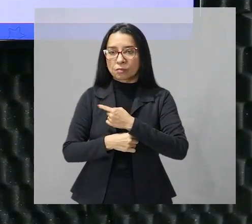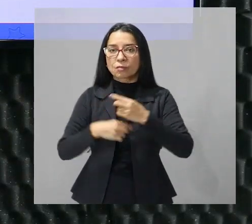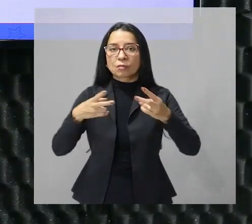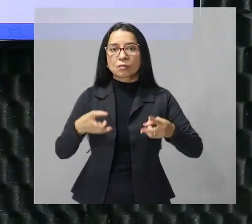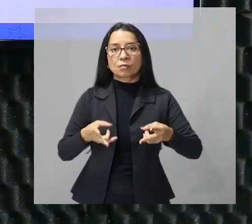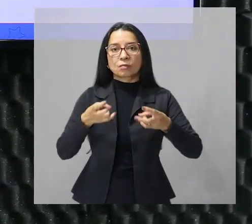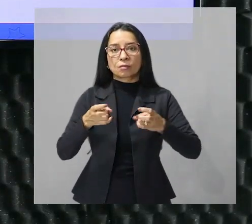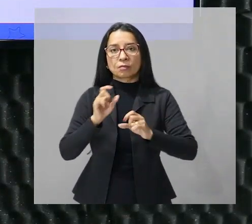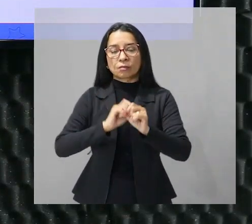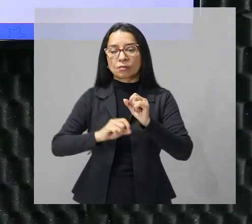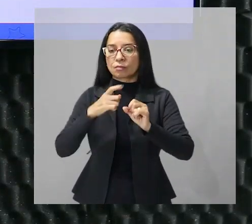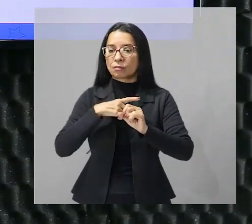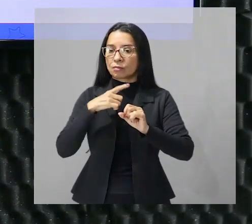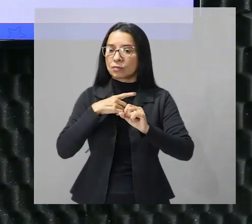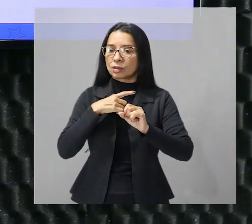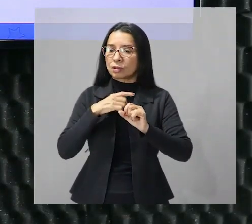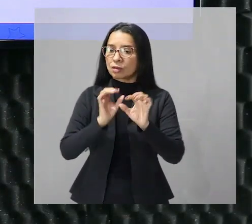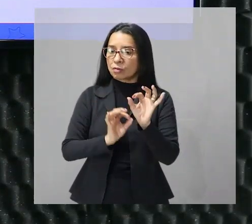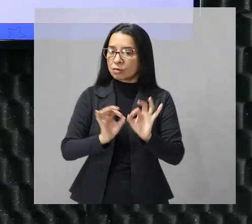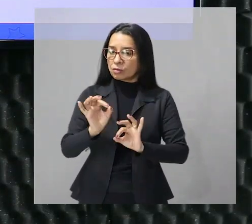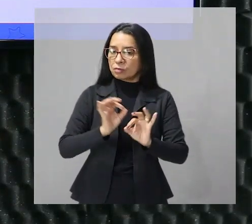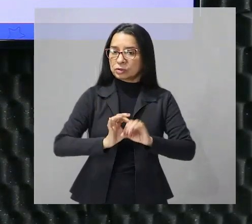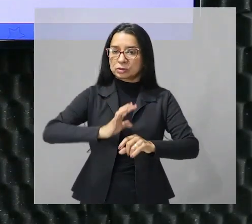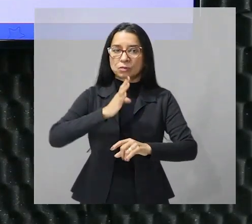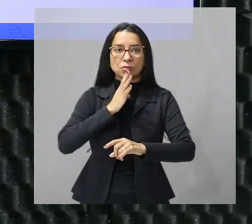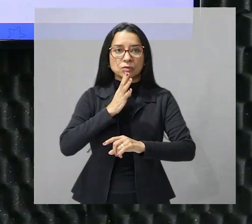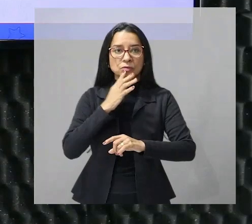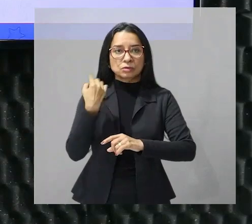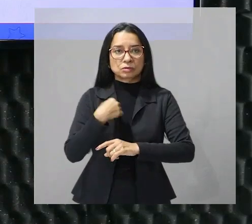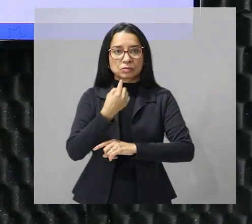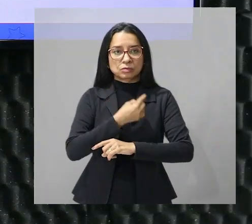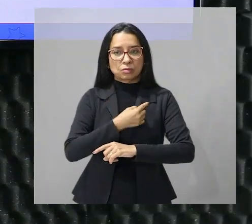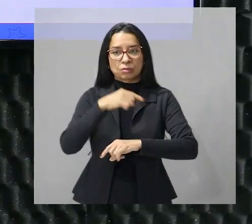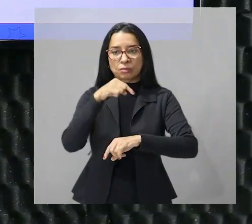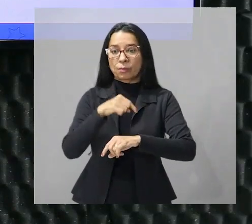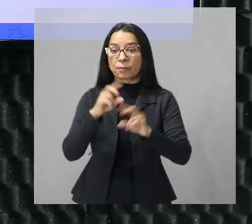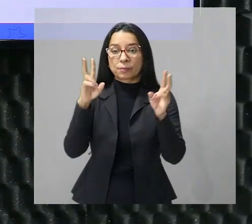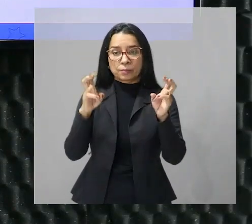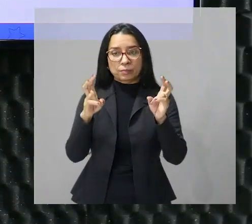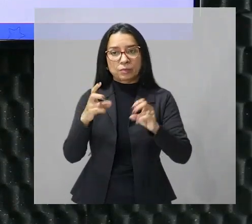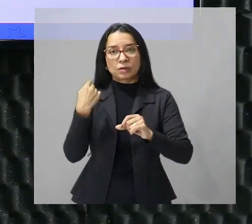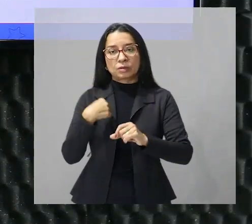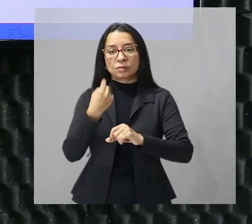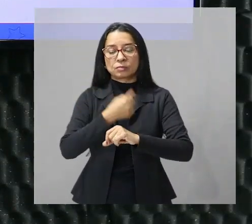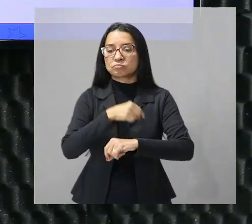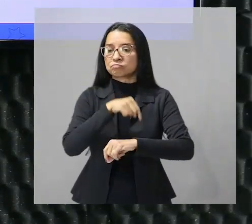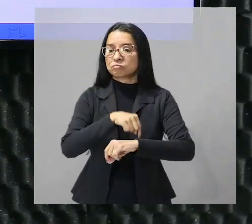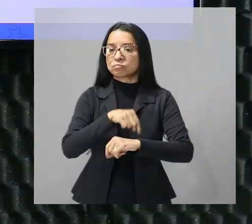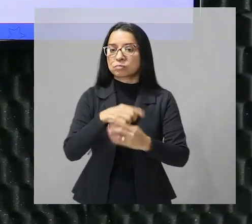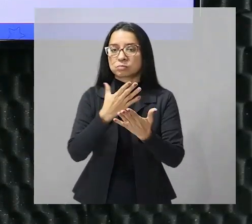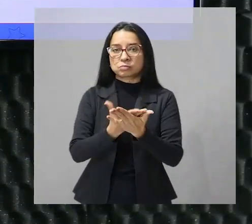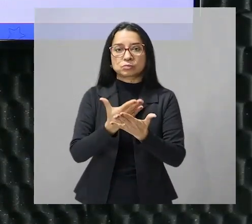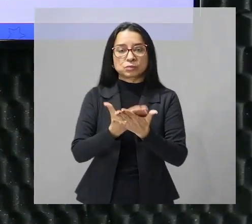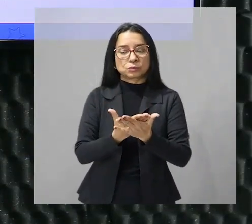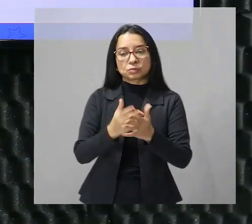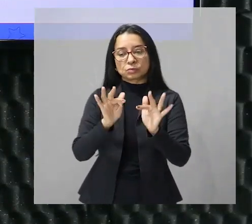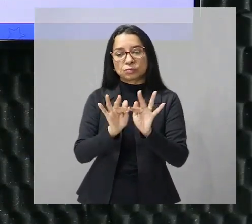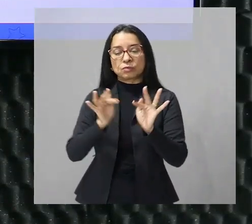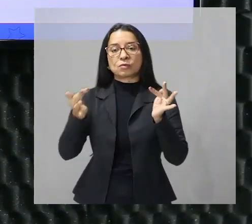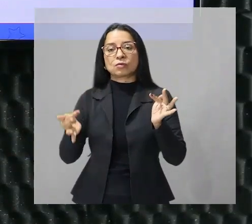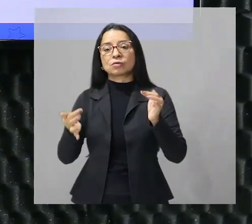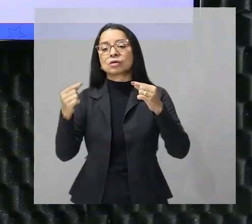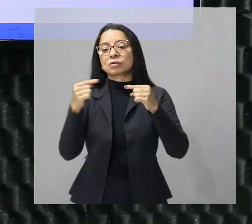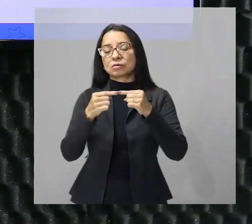você está percebendo que tem um formato conhecido nosso. Até pelo tema desse nosso momento de estudo, função